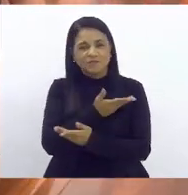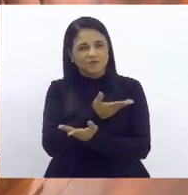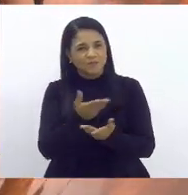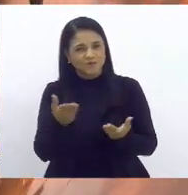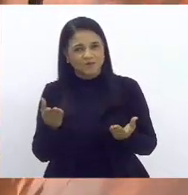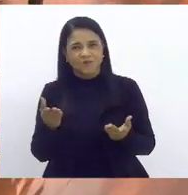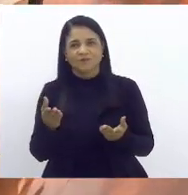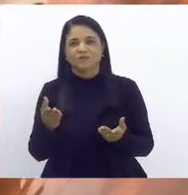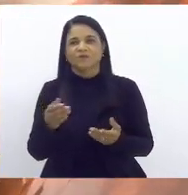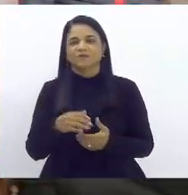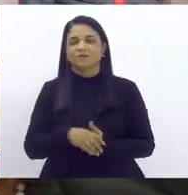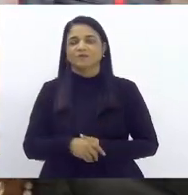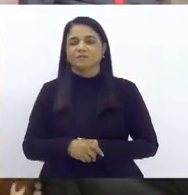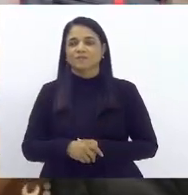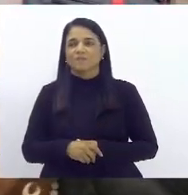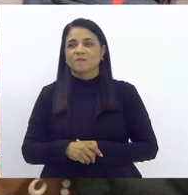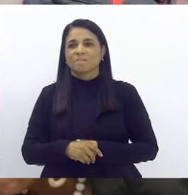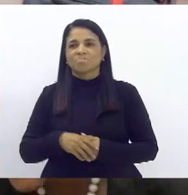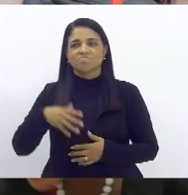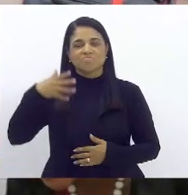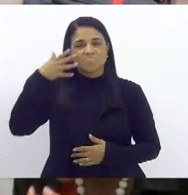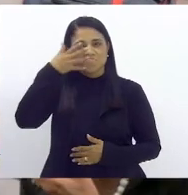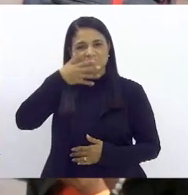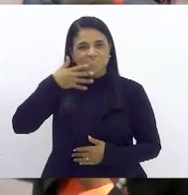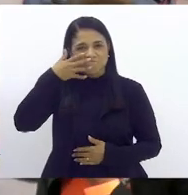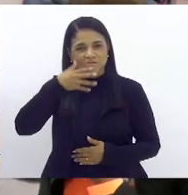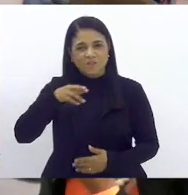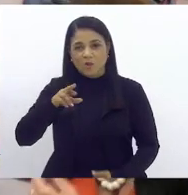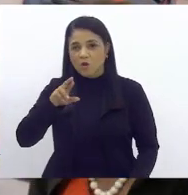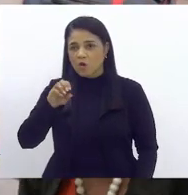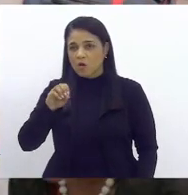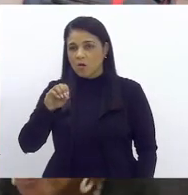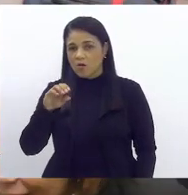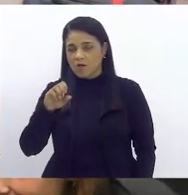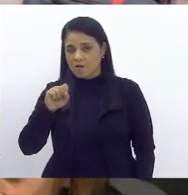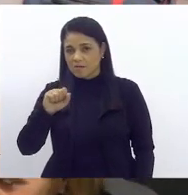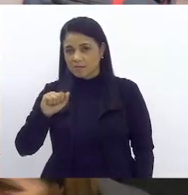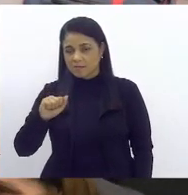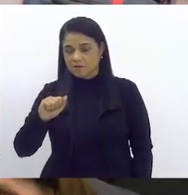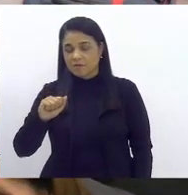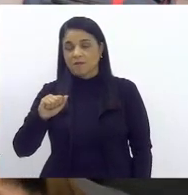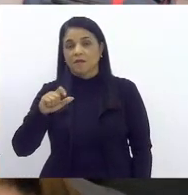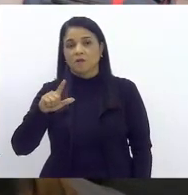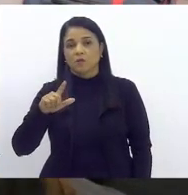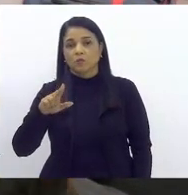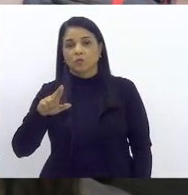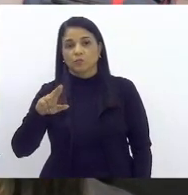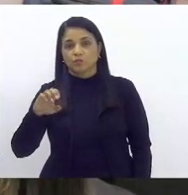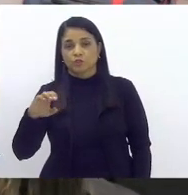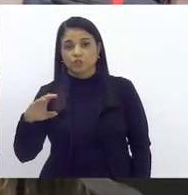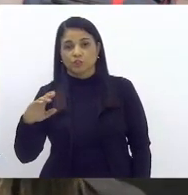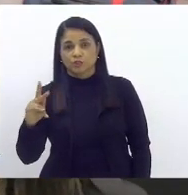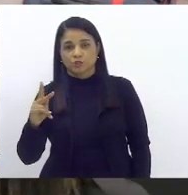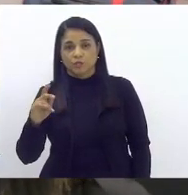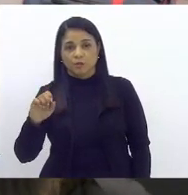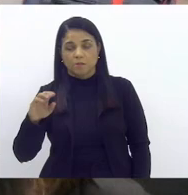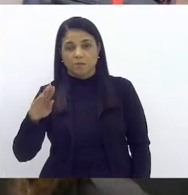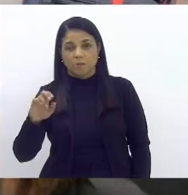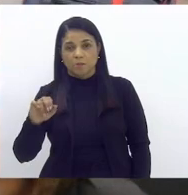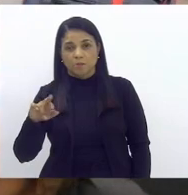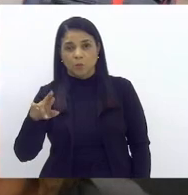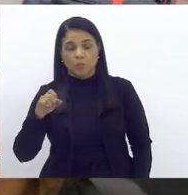boa noite. Nas palavras de Rosa Luxemburgo, quem não se movimenta não sente as correntes